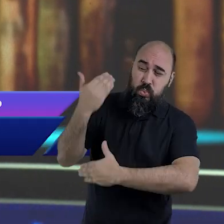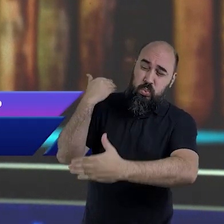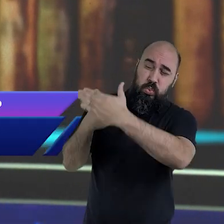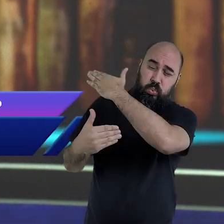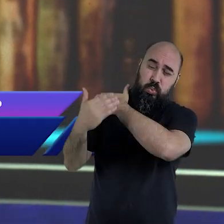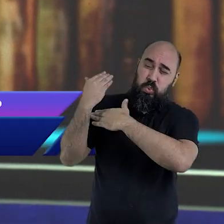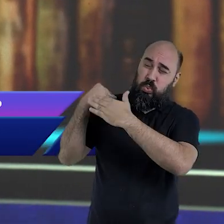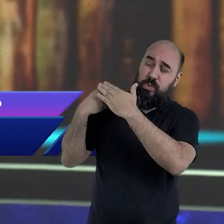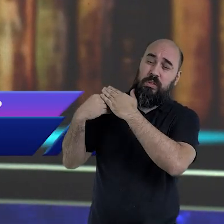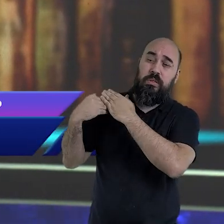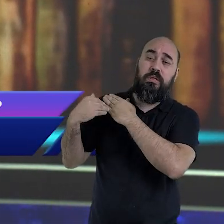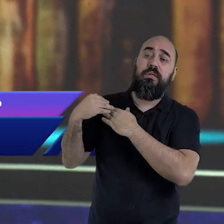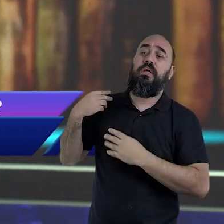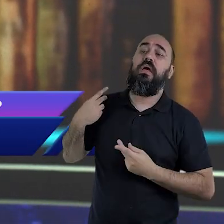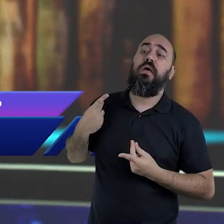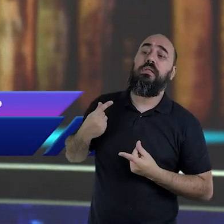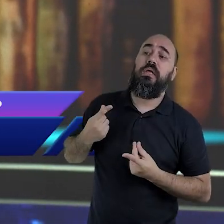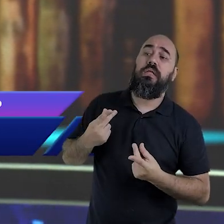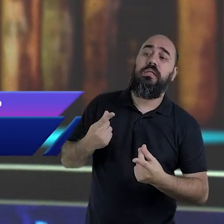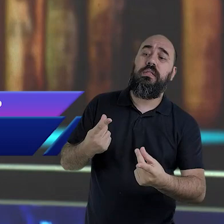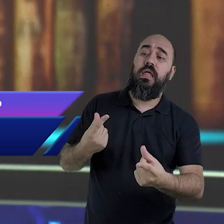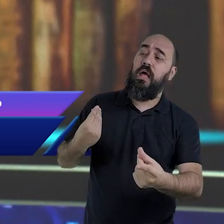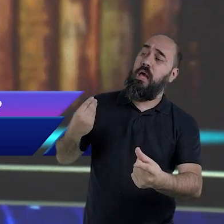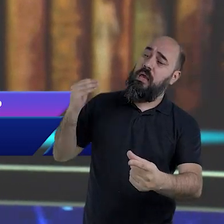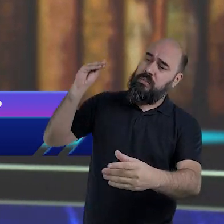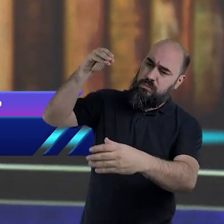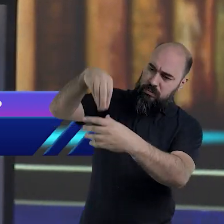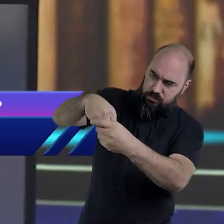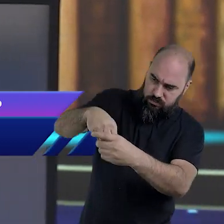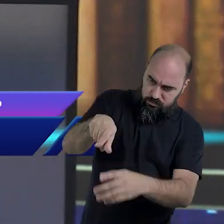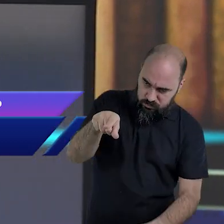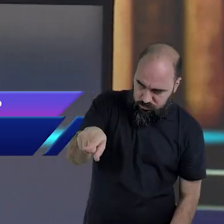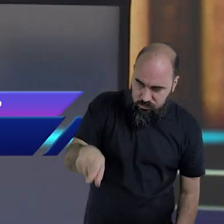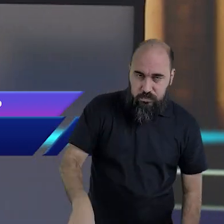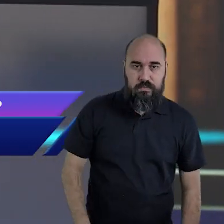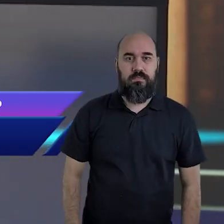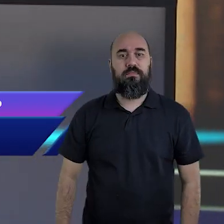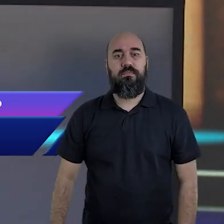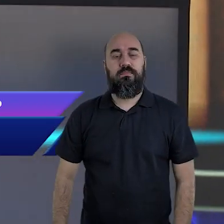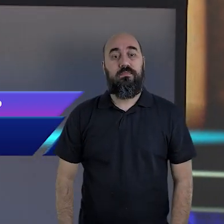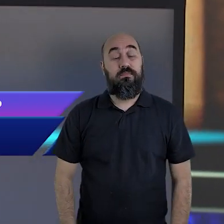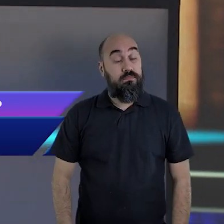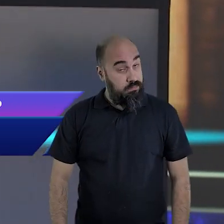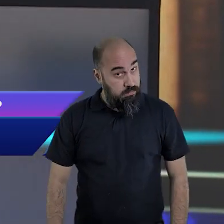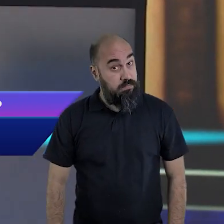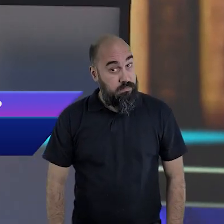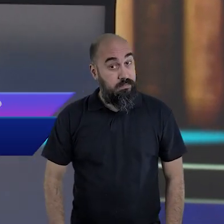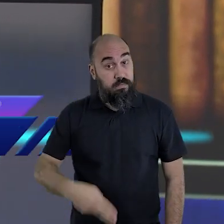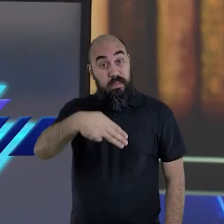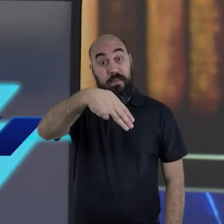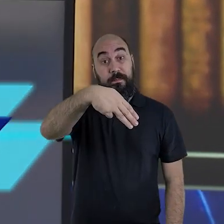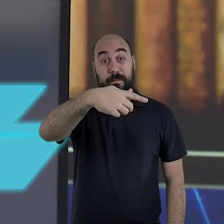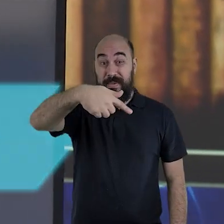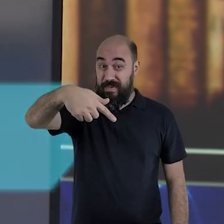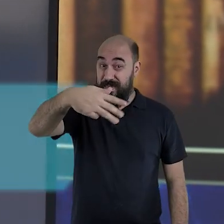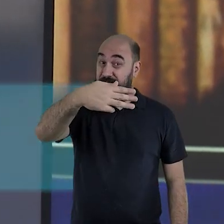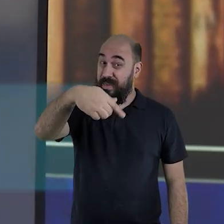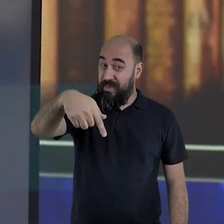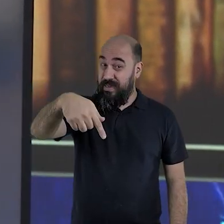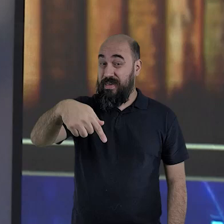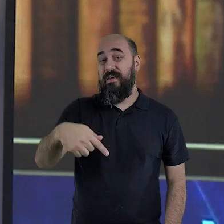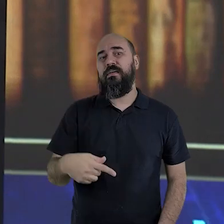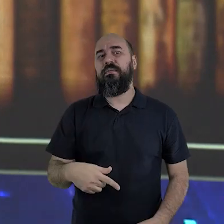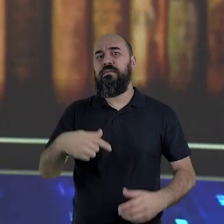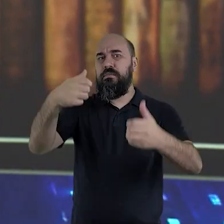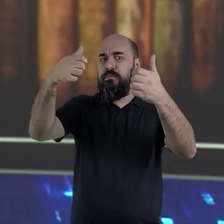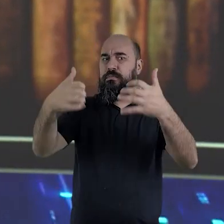os dias da eternidade. Veja, lendo aqui Miqueias 5:2, falando de um